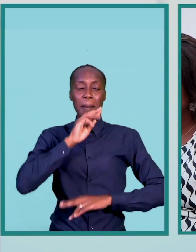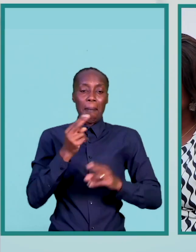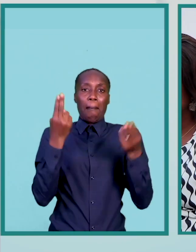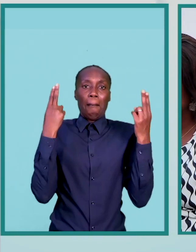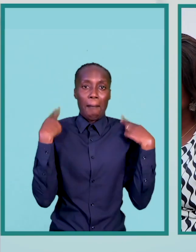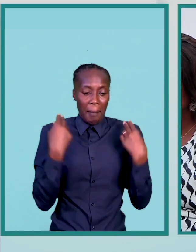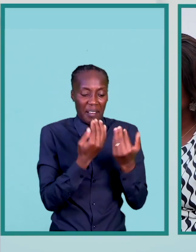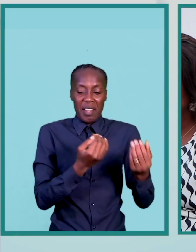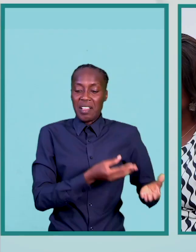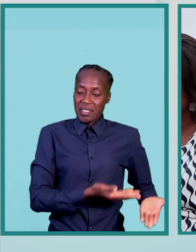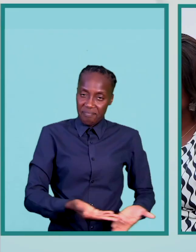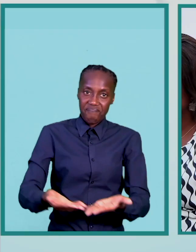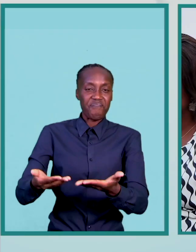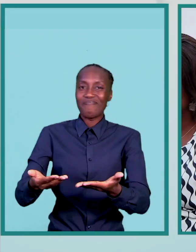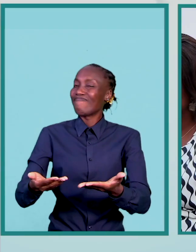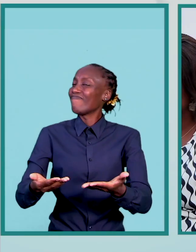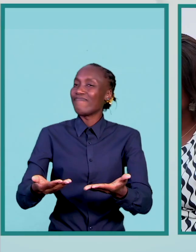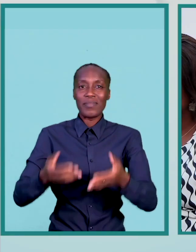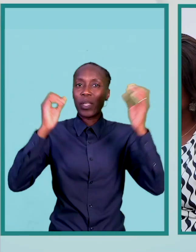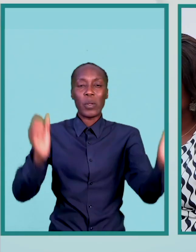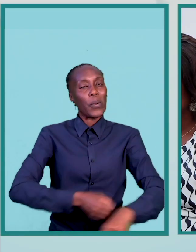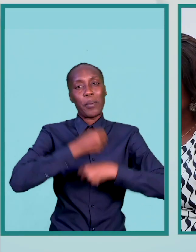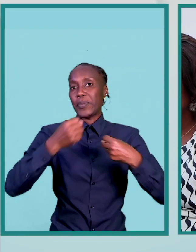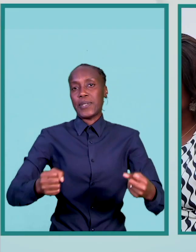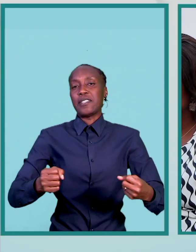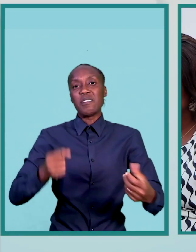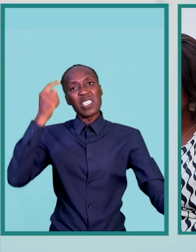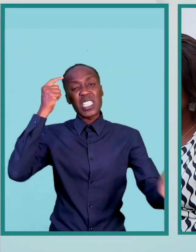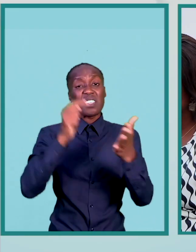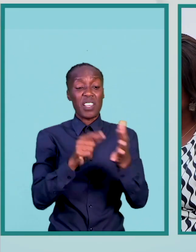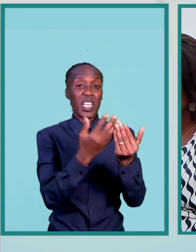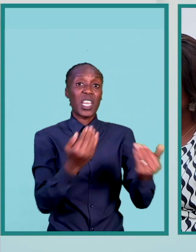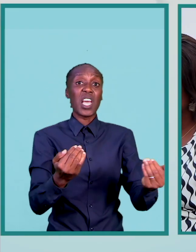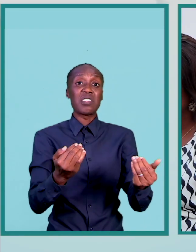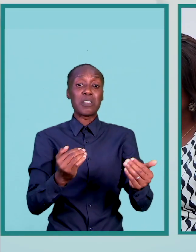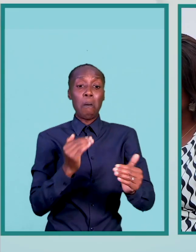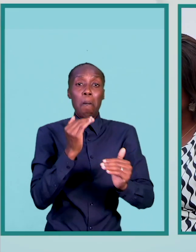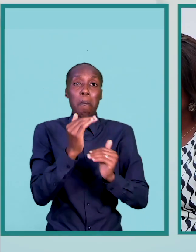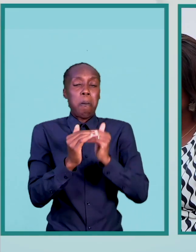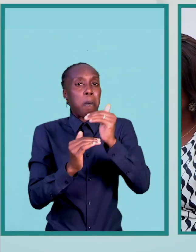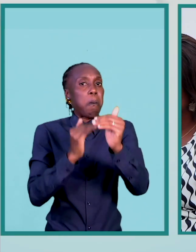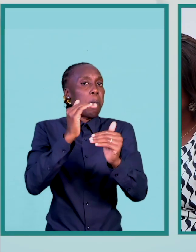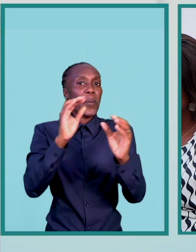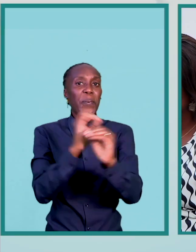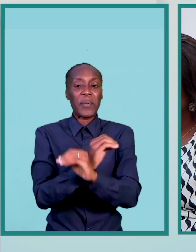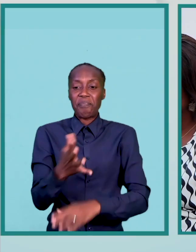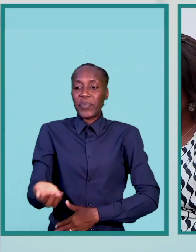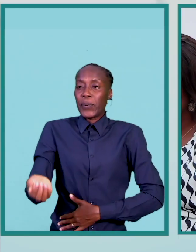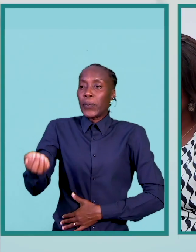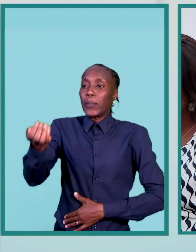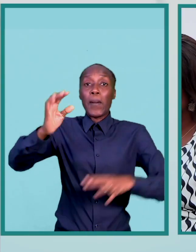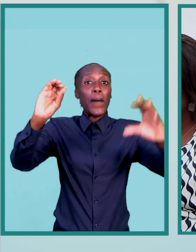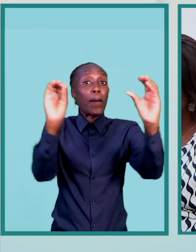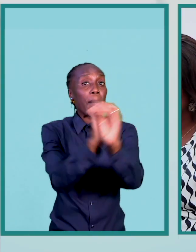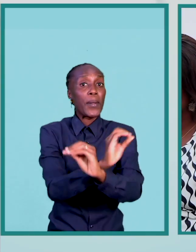não percebemos é que quando cometemos este tipo de erro, nós estamos já cortar aquilo que é a evolução normal de crescimento dessa criança. Estamos a